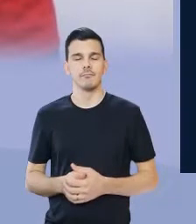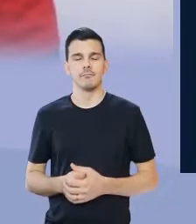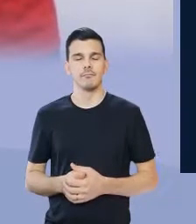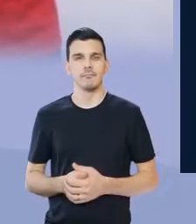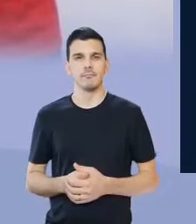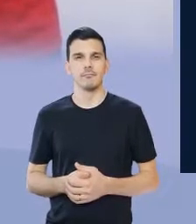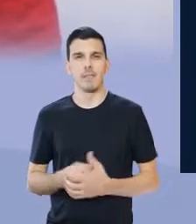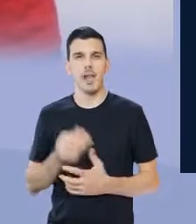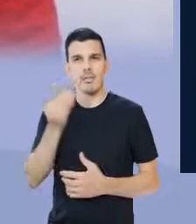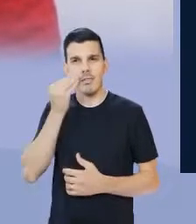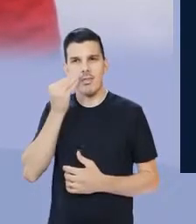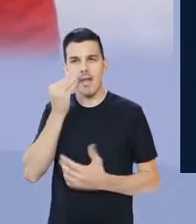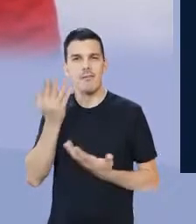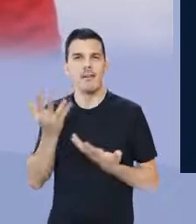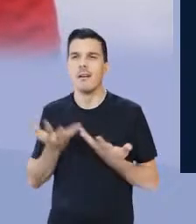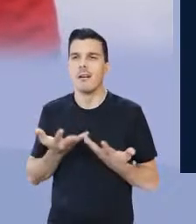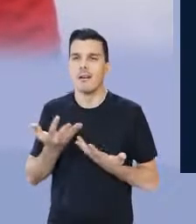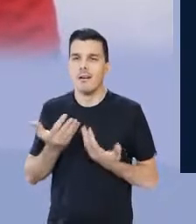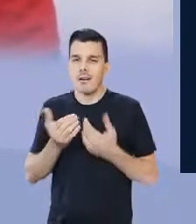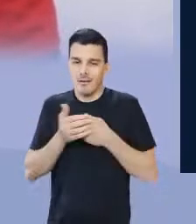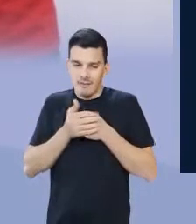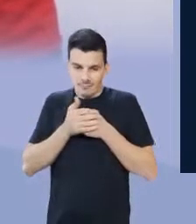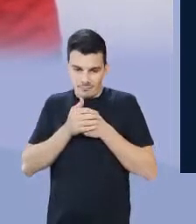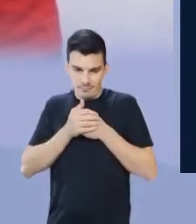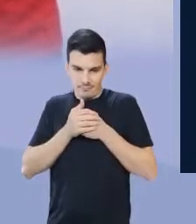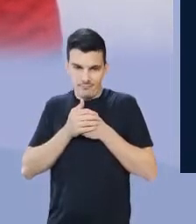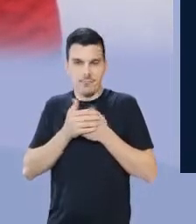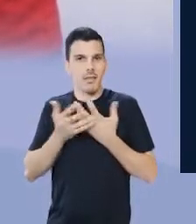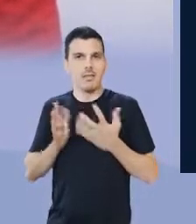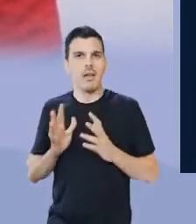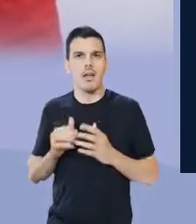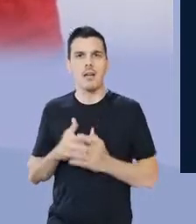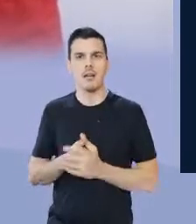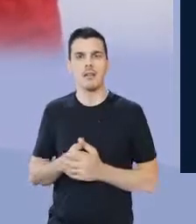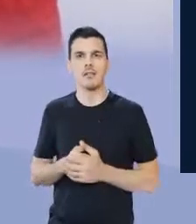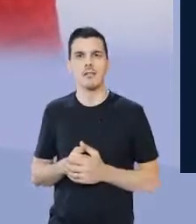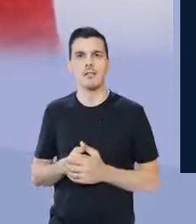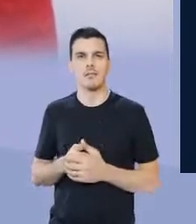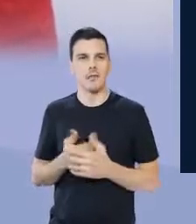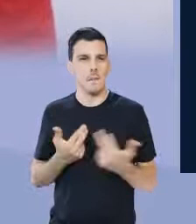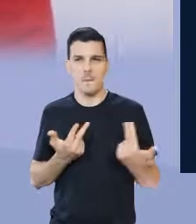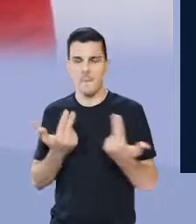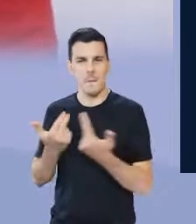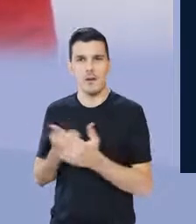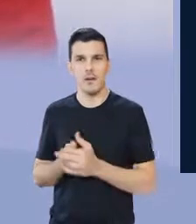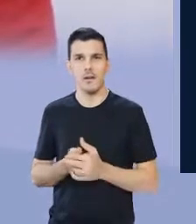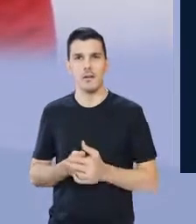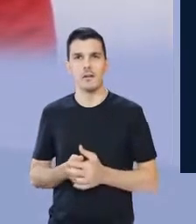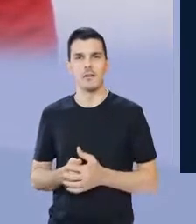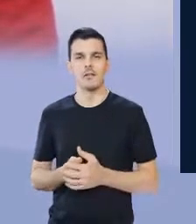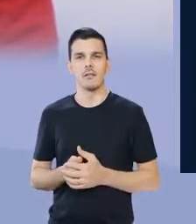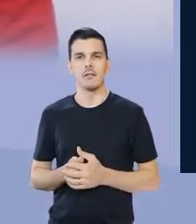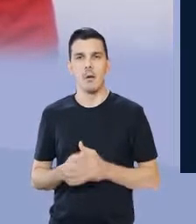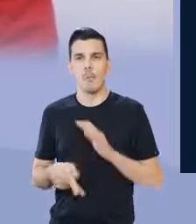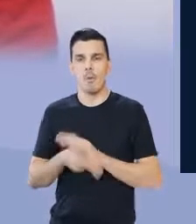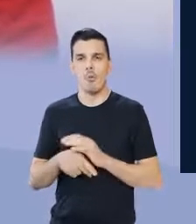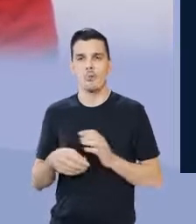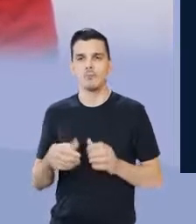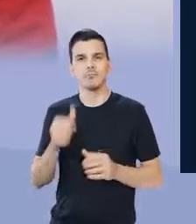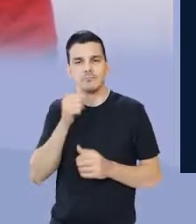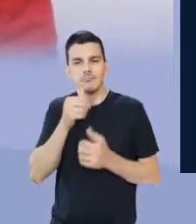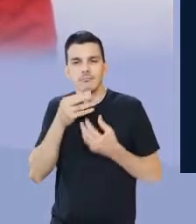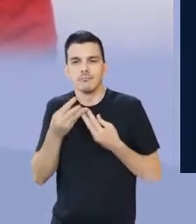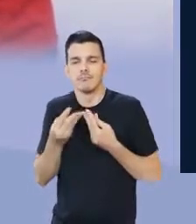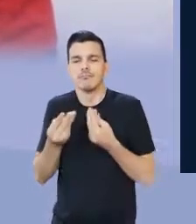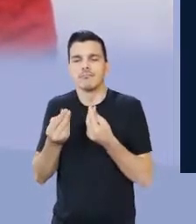colocar, né, como no convencional, nas ideias convencionais da imagem da feminilidade e que fazia dela